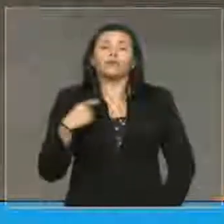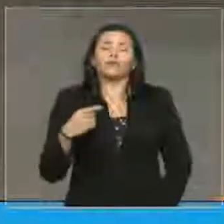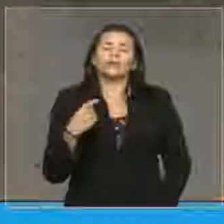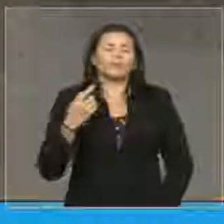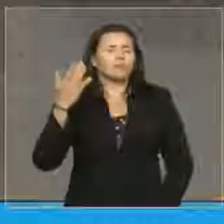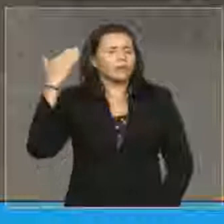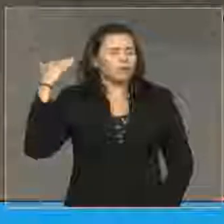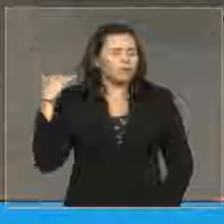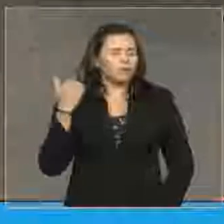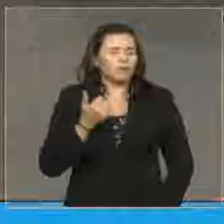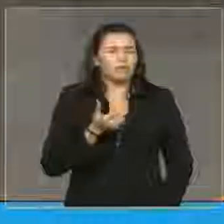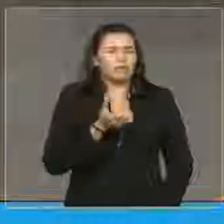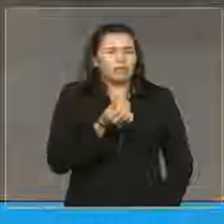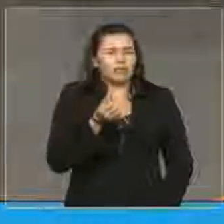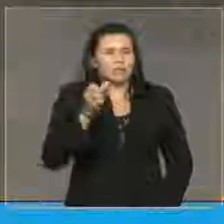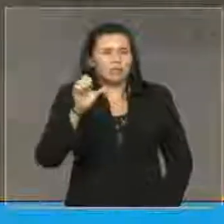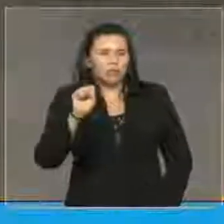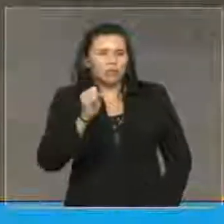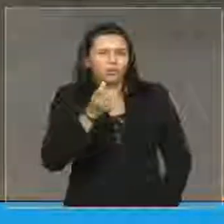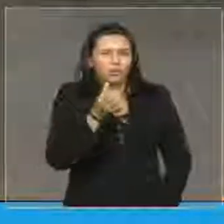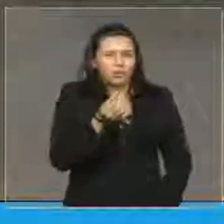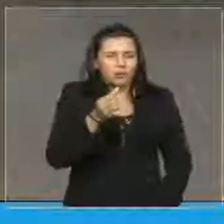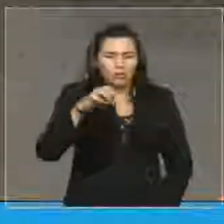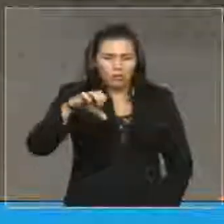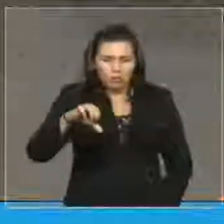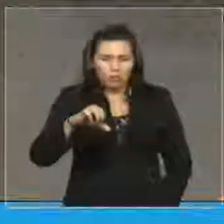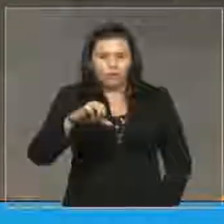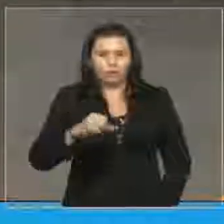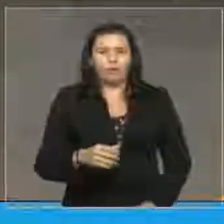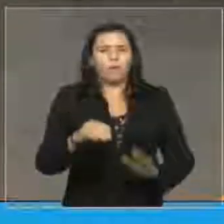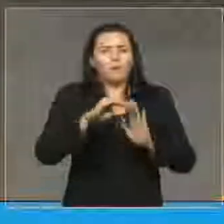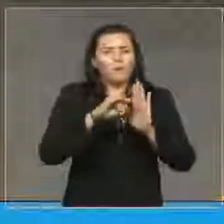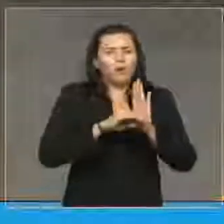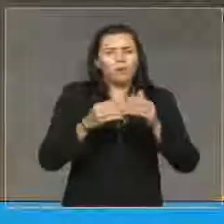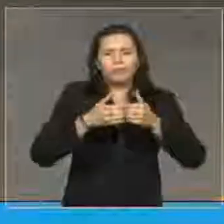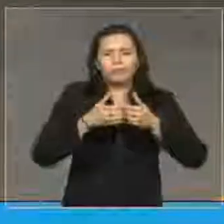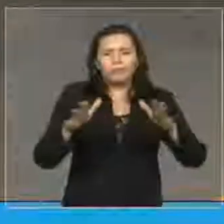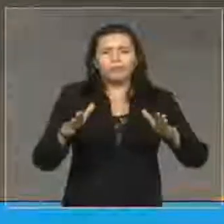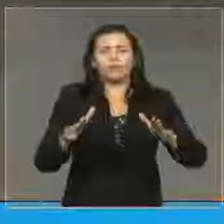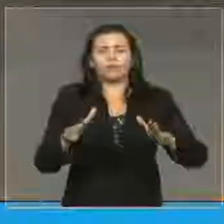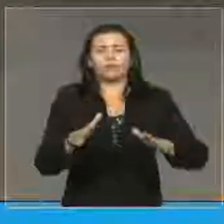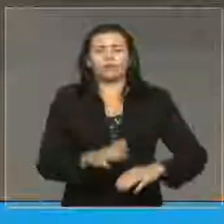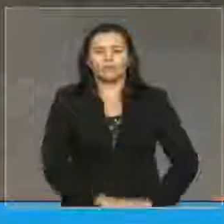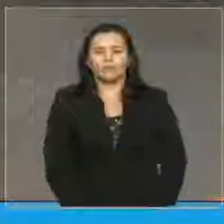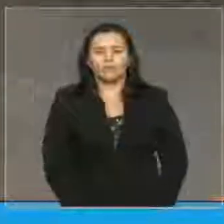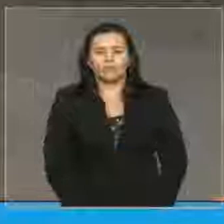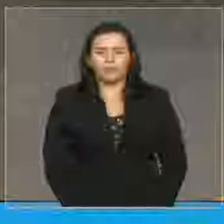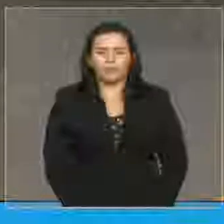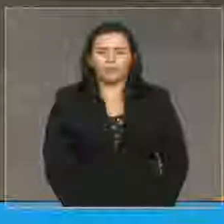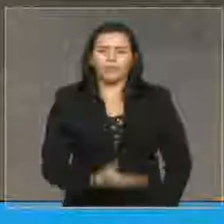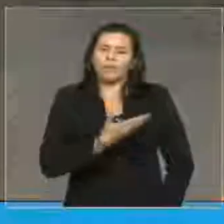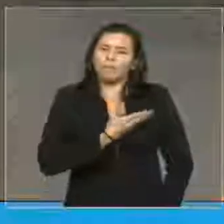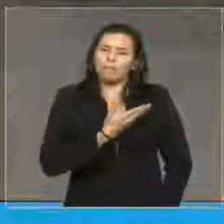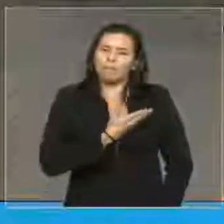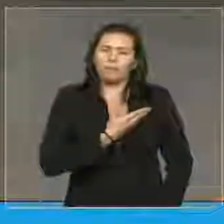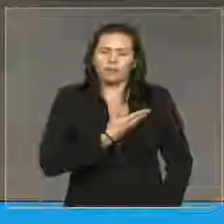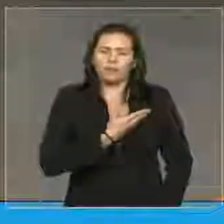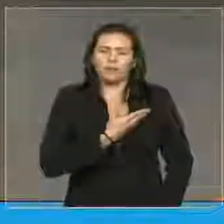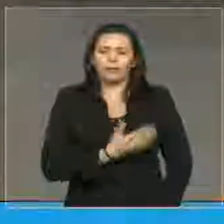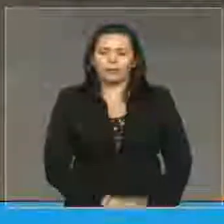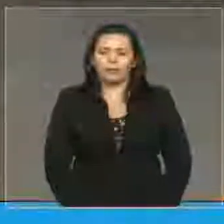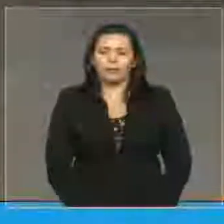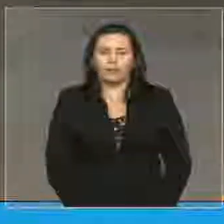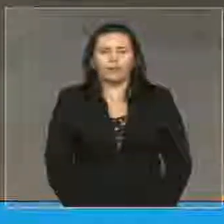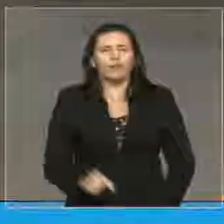68 e 69, que era o Contribuinte do Futuro, que esteve à frente, uma das colegas nossas, que ontem eu soube que